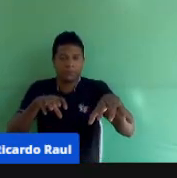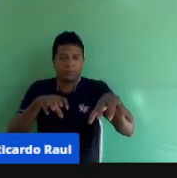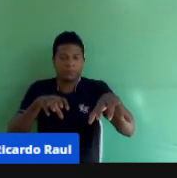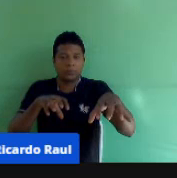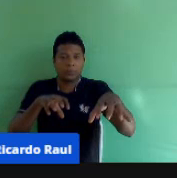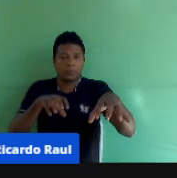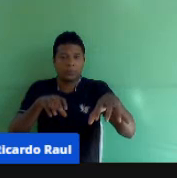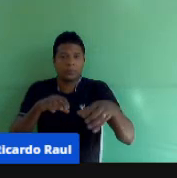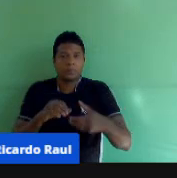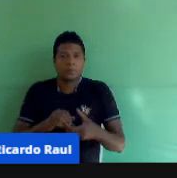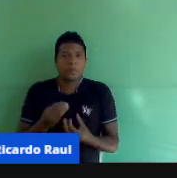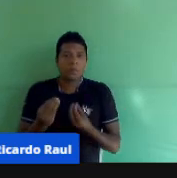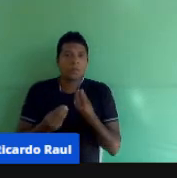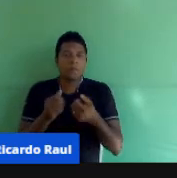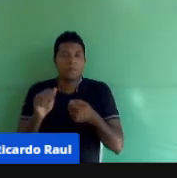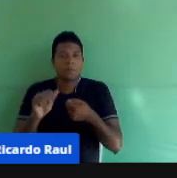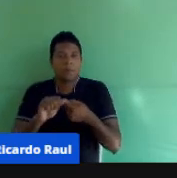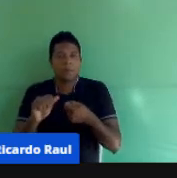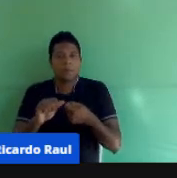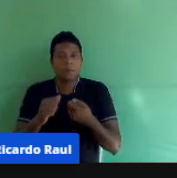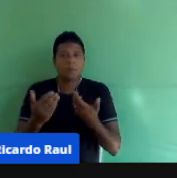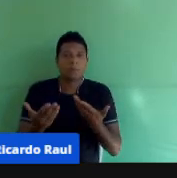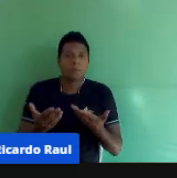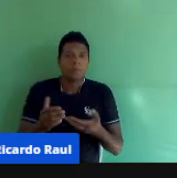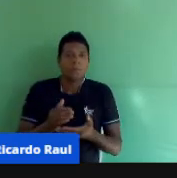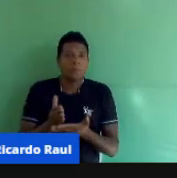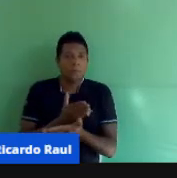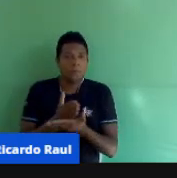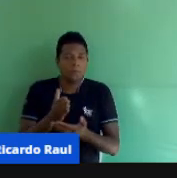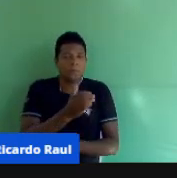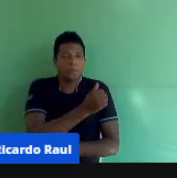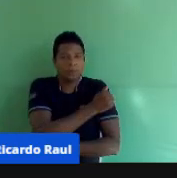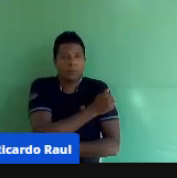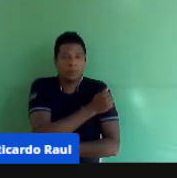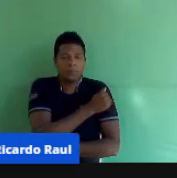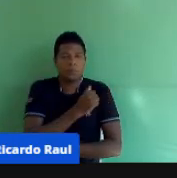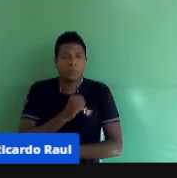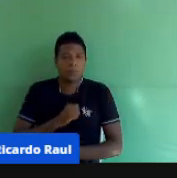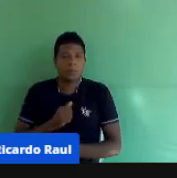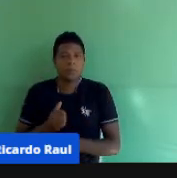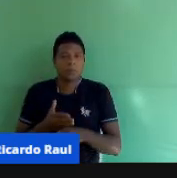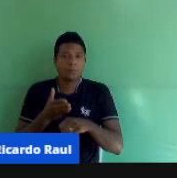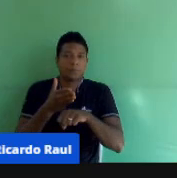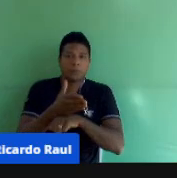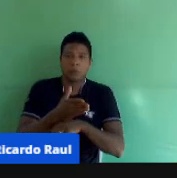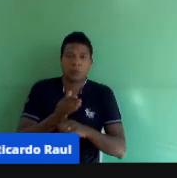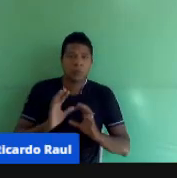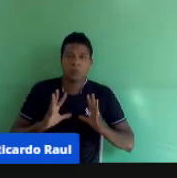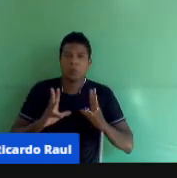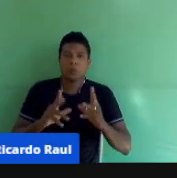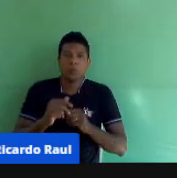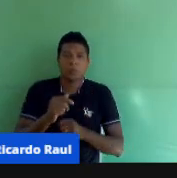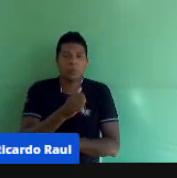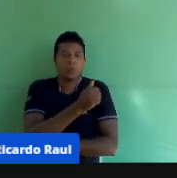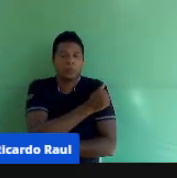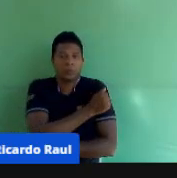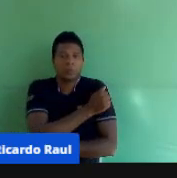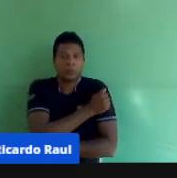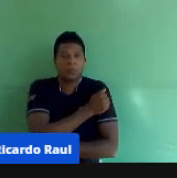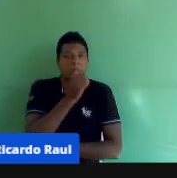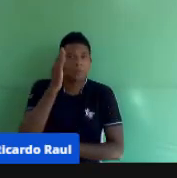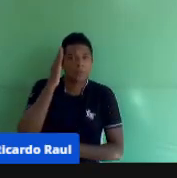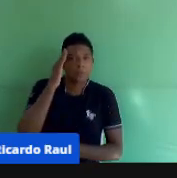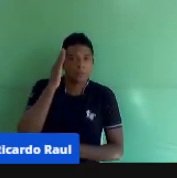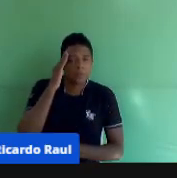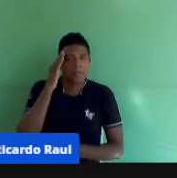em consideração. Alguns alunos terão acesso a isso, não são todos, e a gente tem essa dimensão, mas